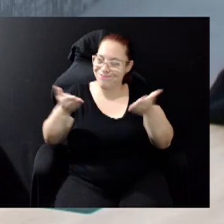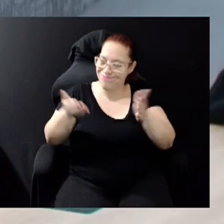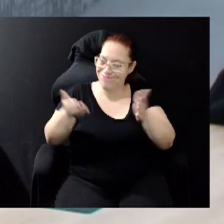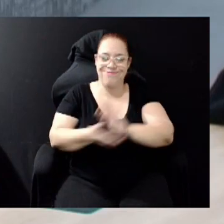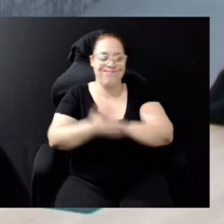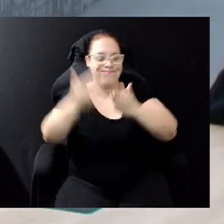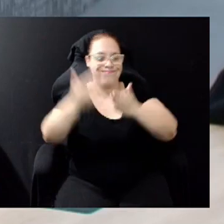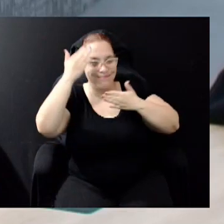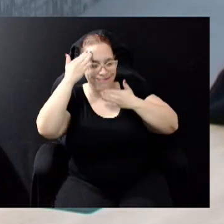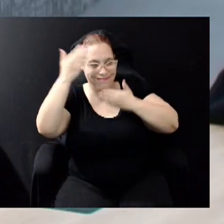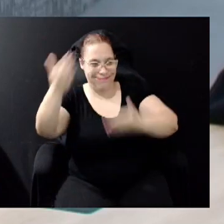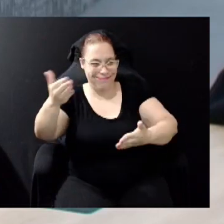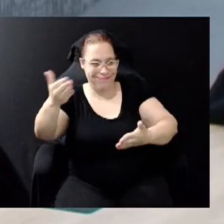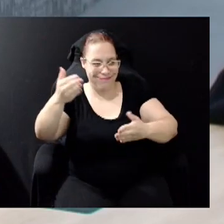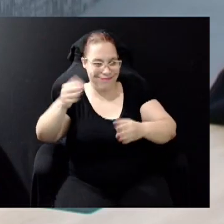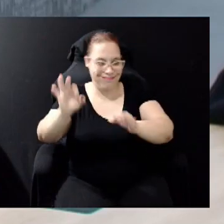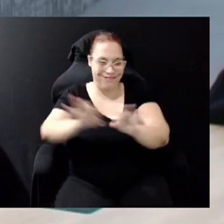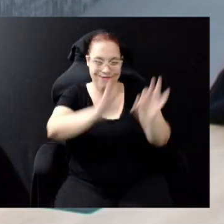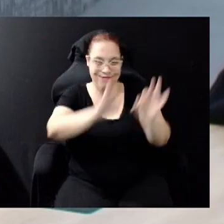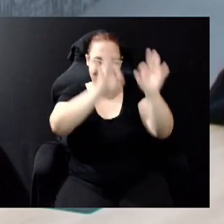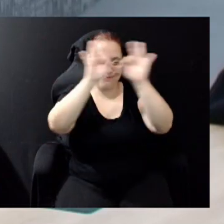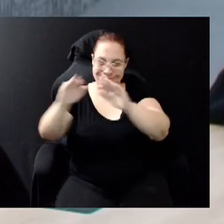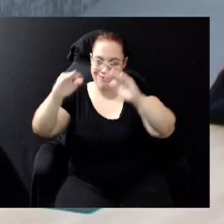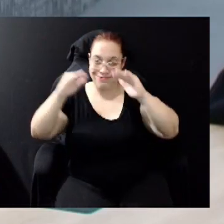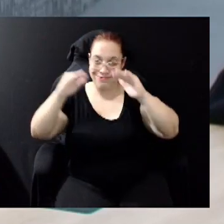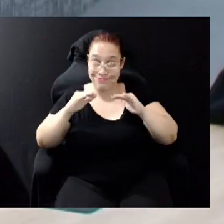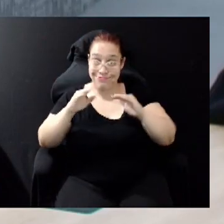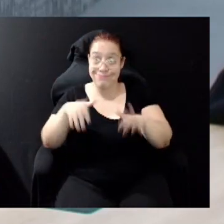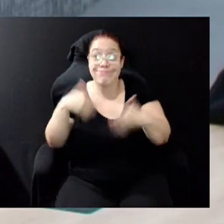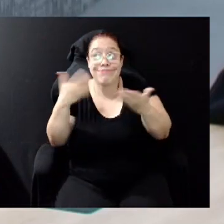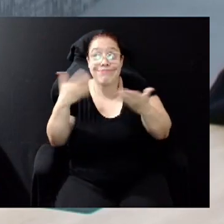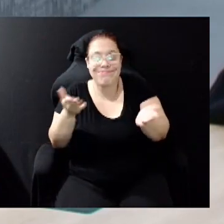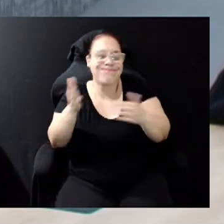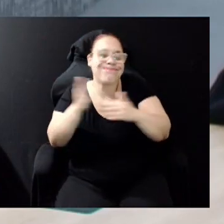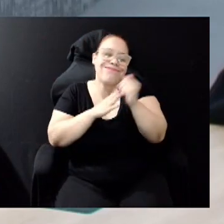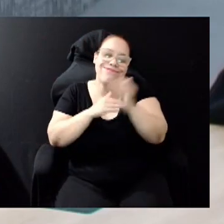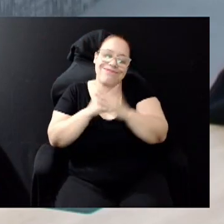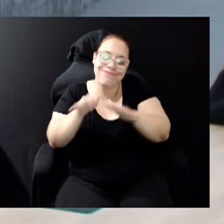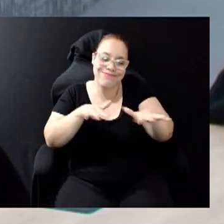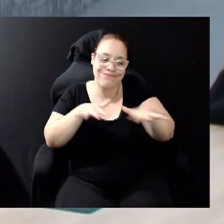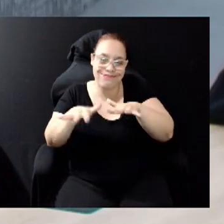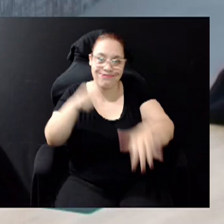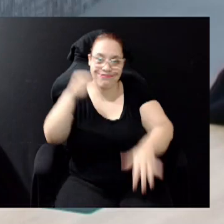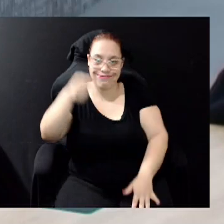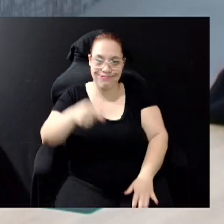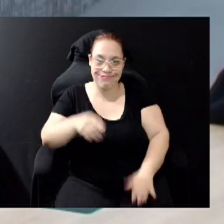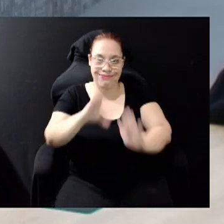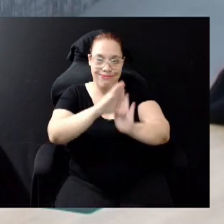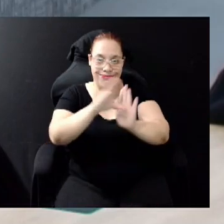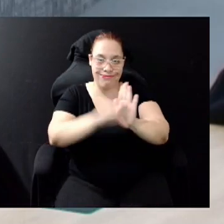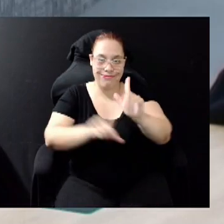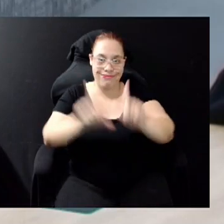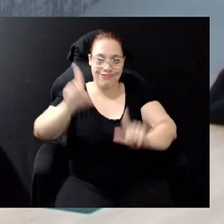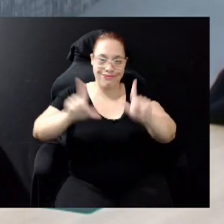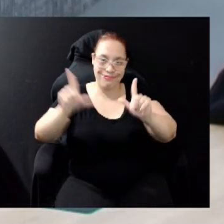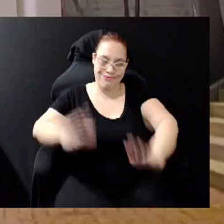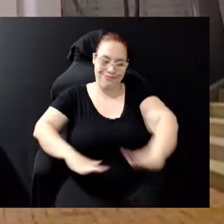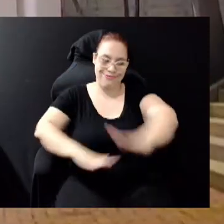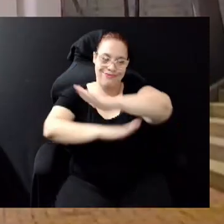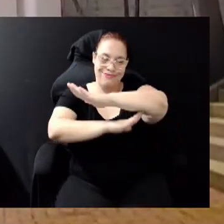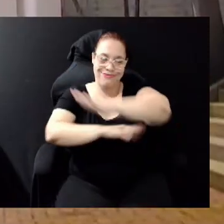pela sua companhia. E a gente se vê a qualquer momento aqui na TV Câmara